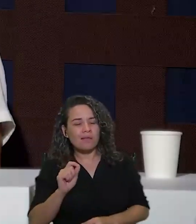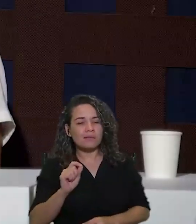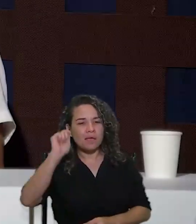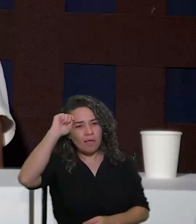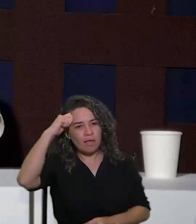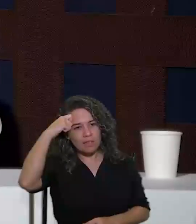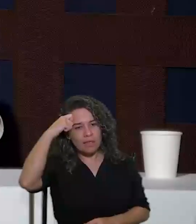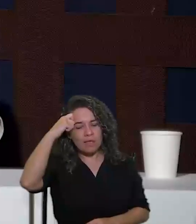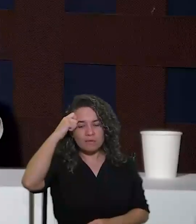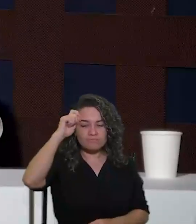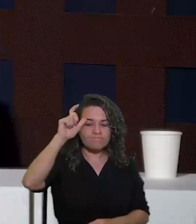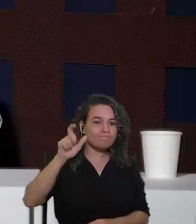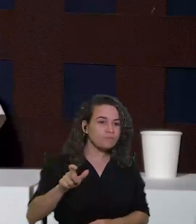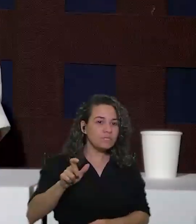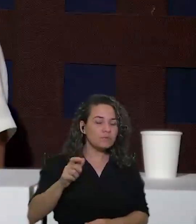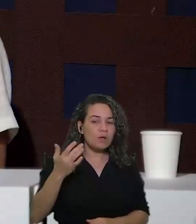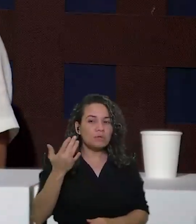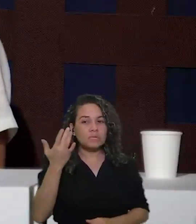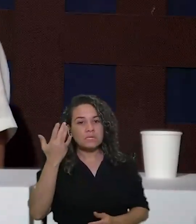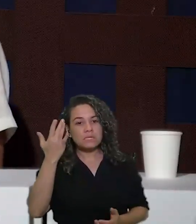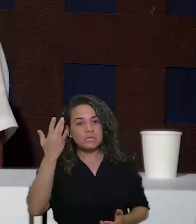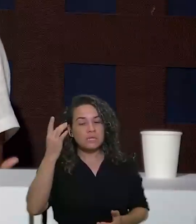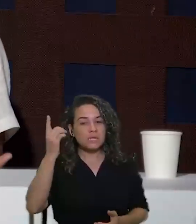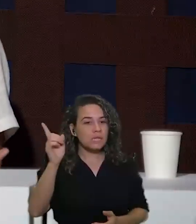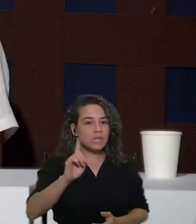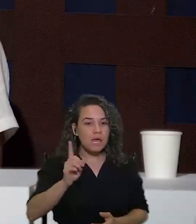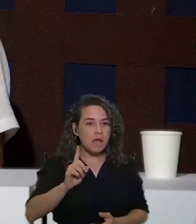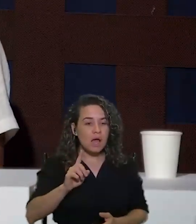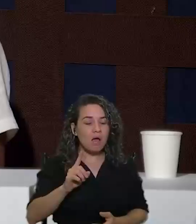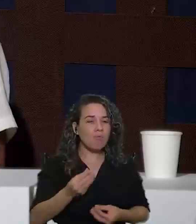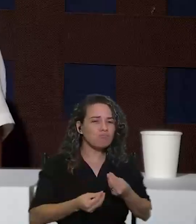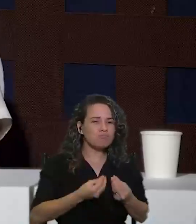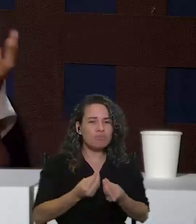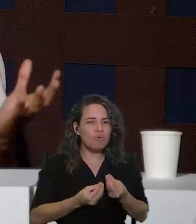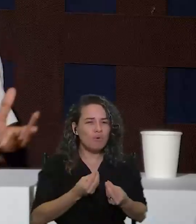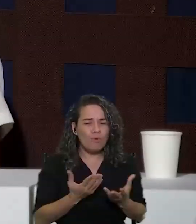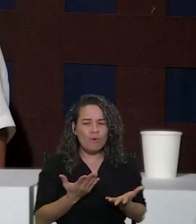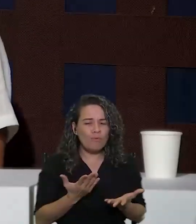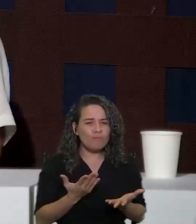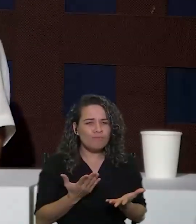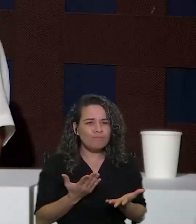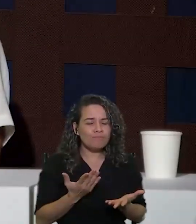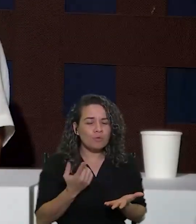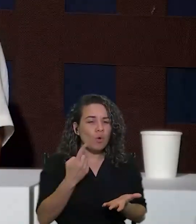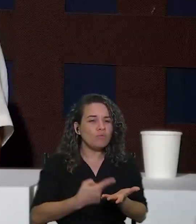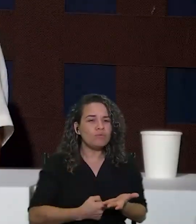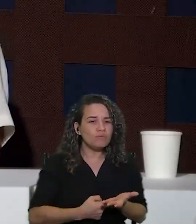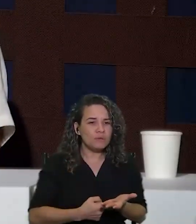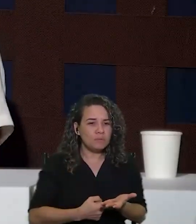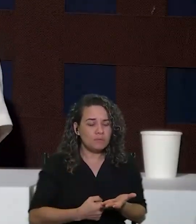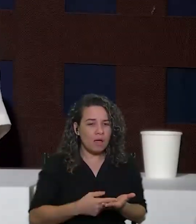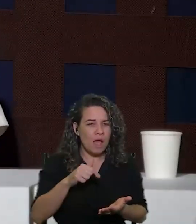é, e como é que você faz essa identificação dentro de um país que é, enfim, muito